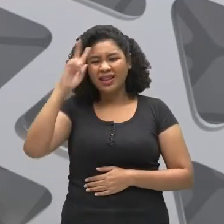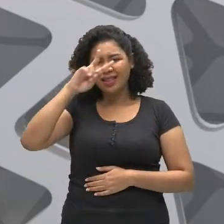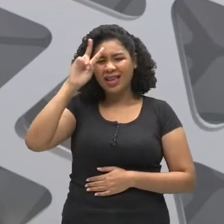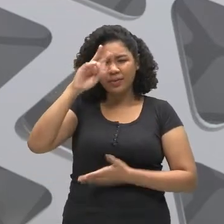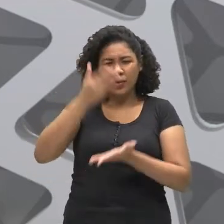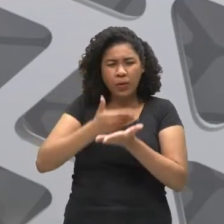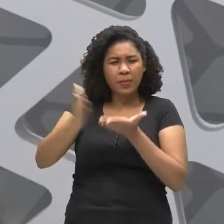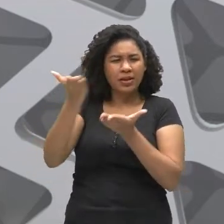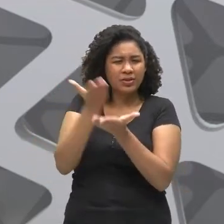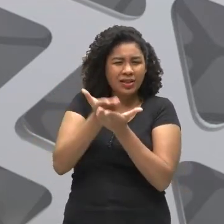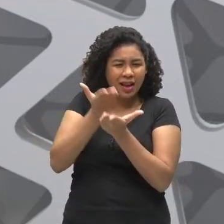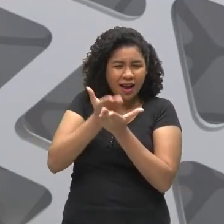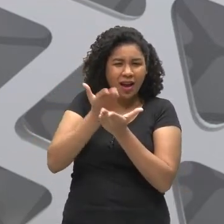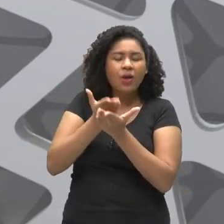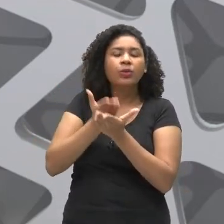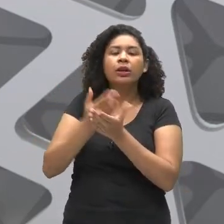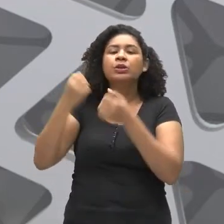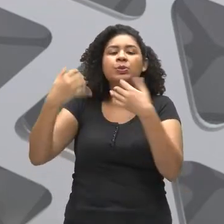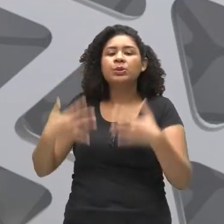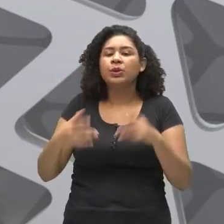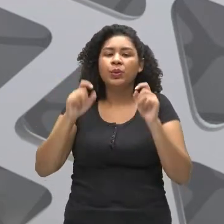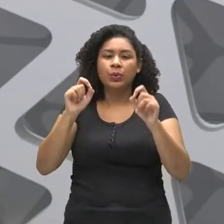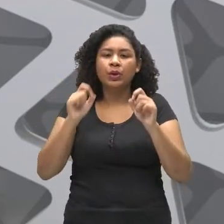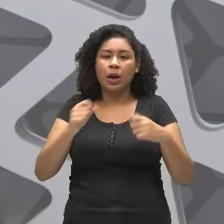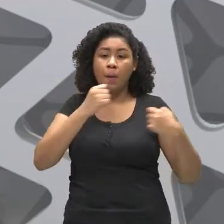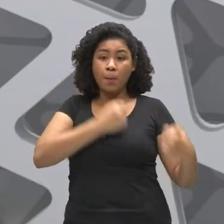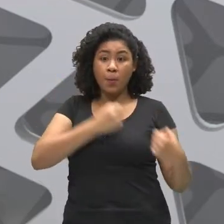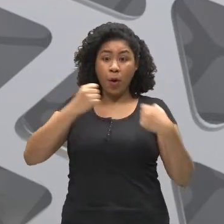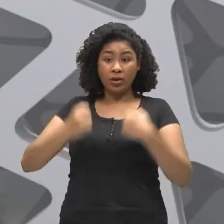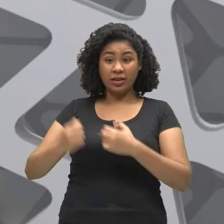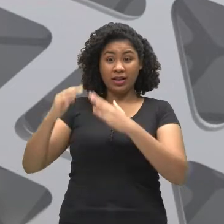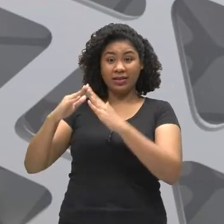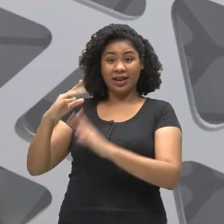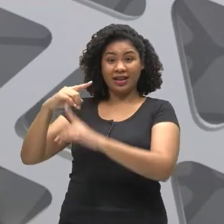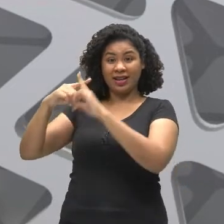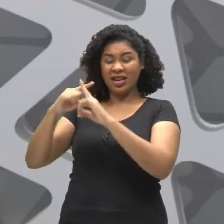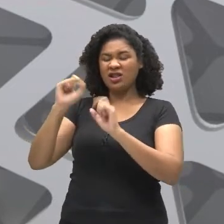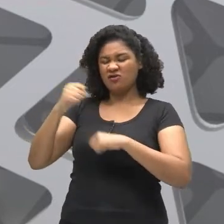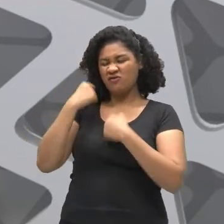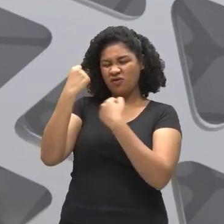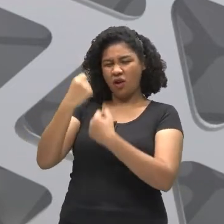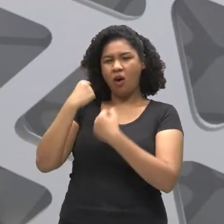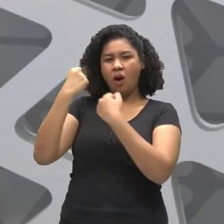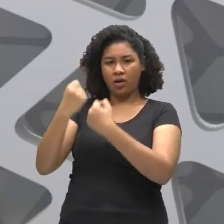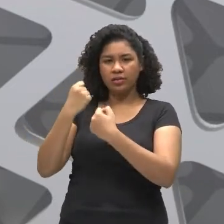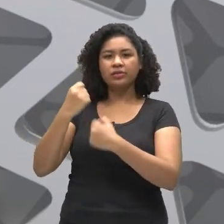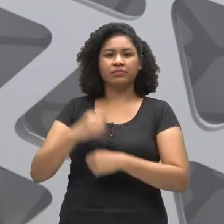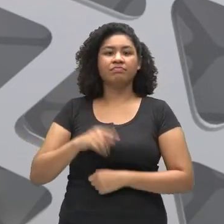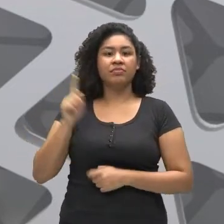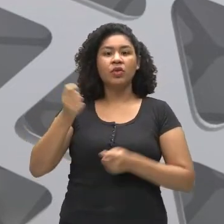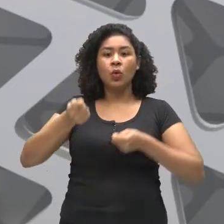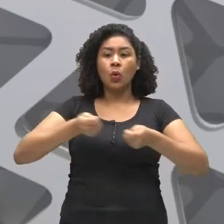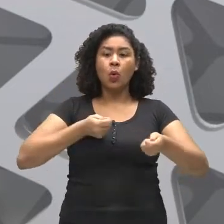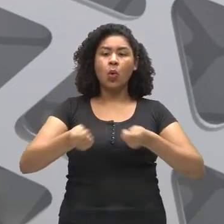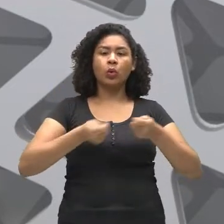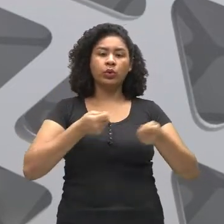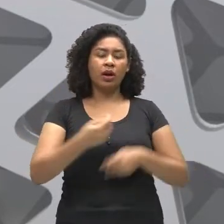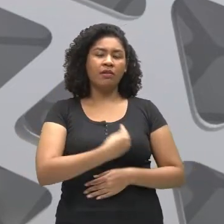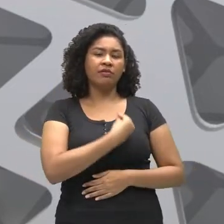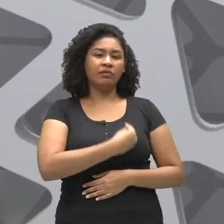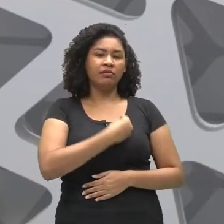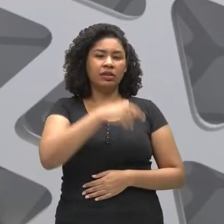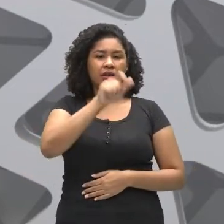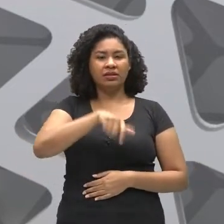que o poder da igreja era muito grande, era secular, ela controlava realmente a vida das